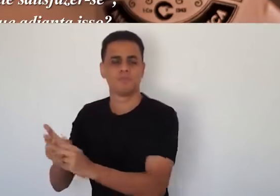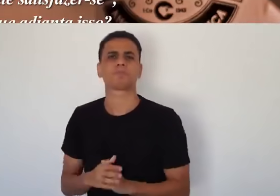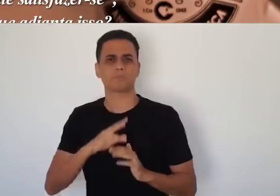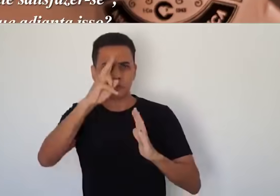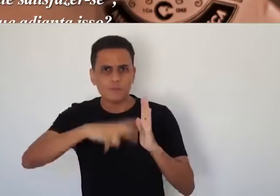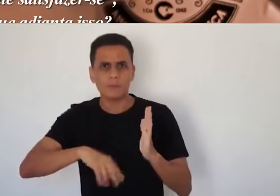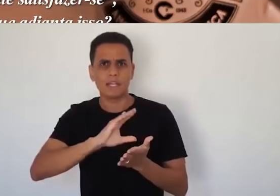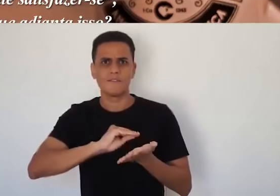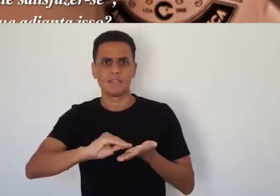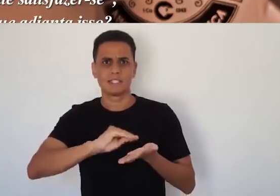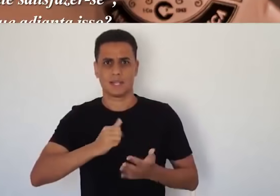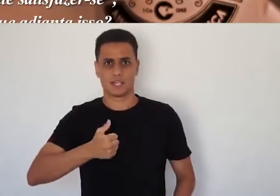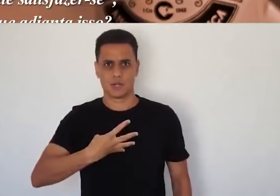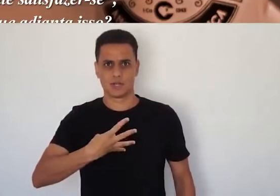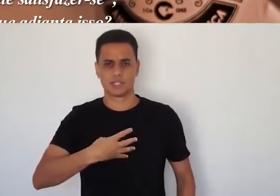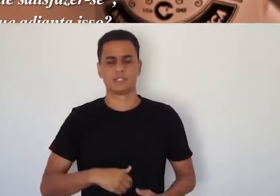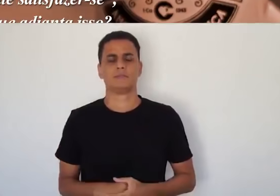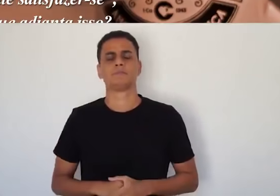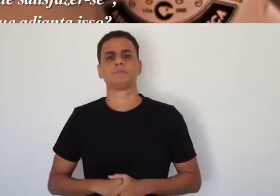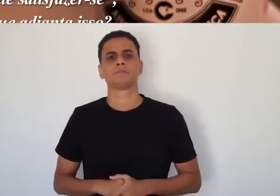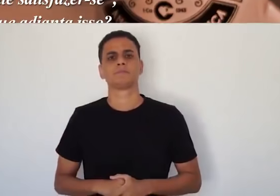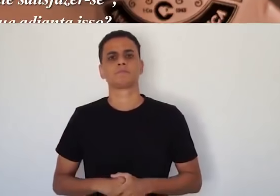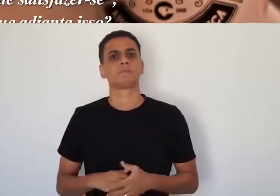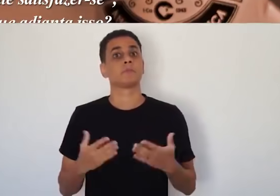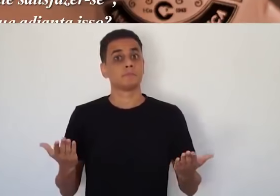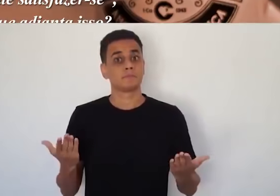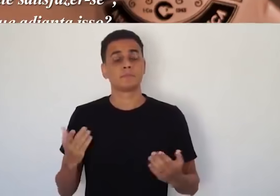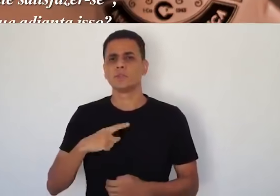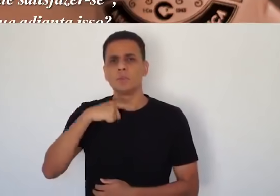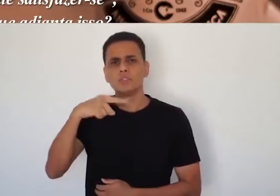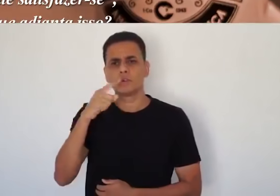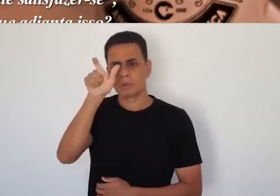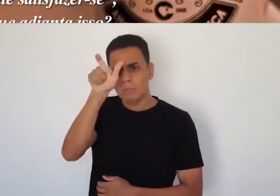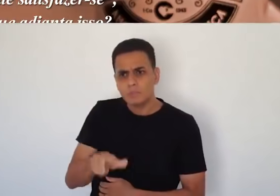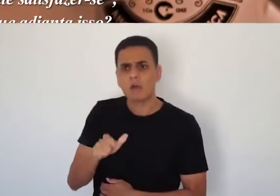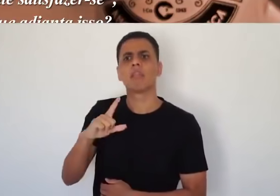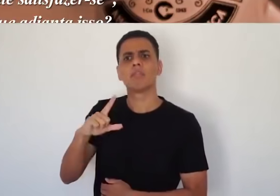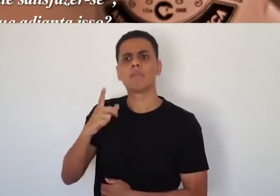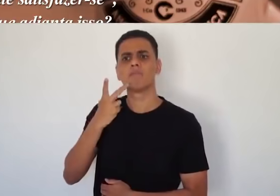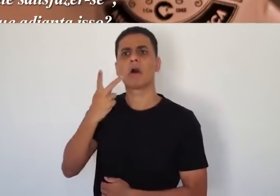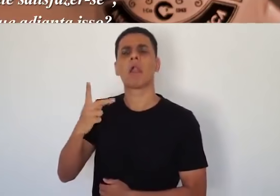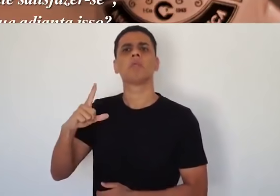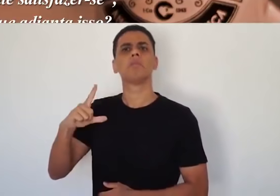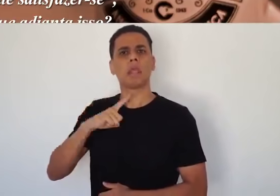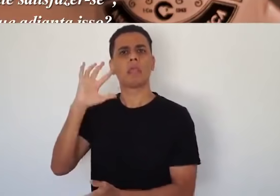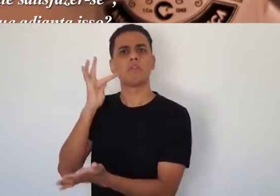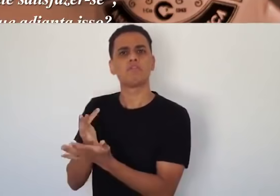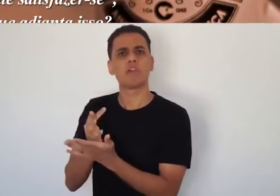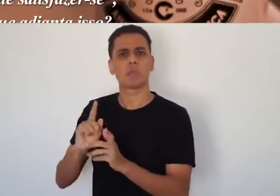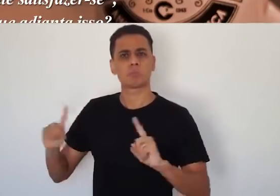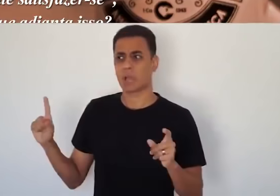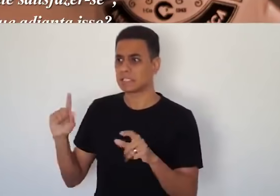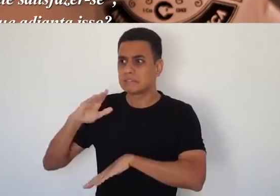paz, aqueça-se e alimente-se até satisfazer-se, sem, porém, lhe dar nada. De que adianta